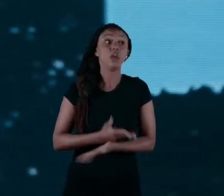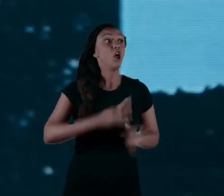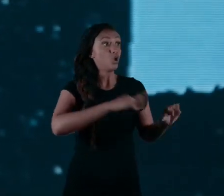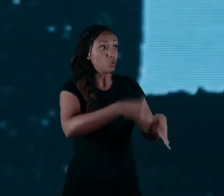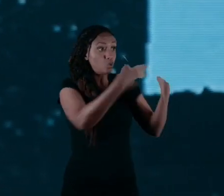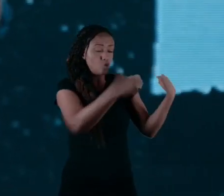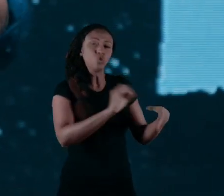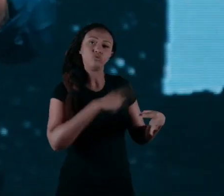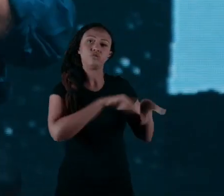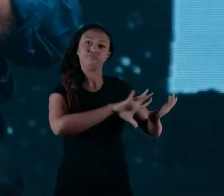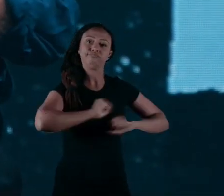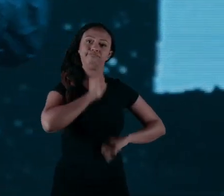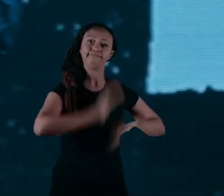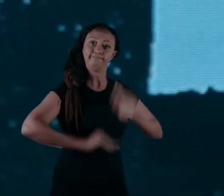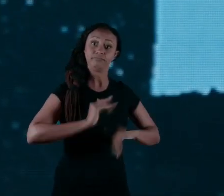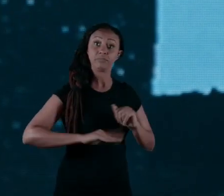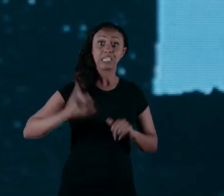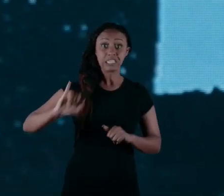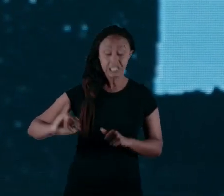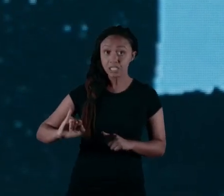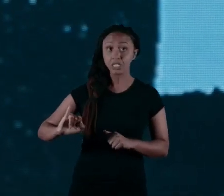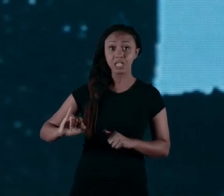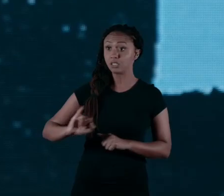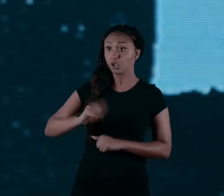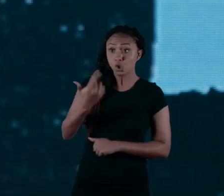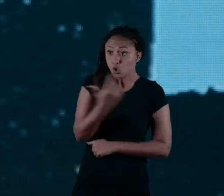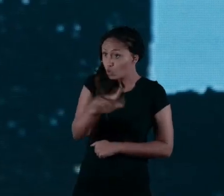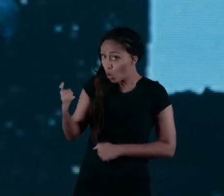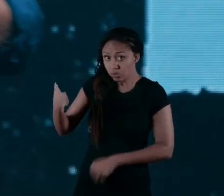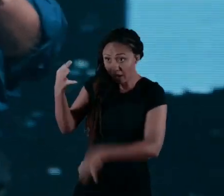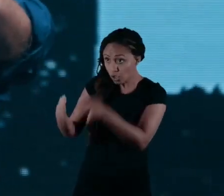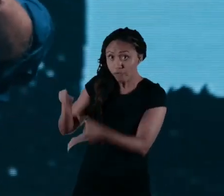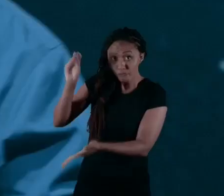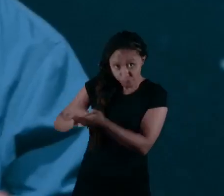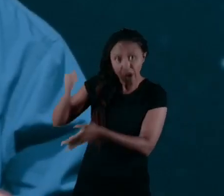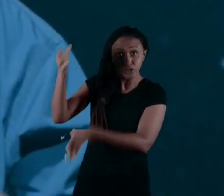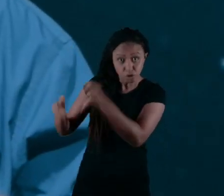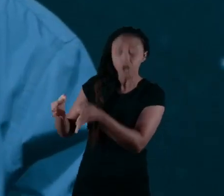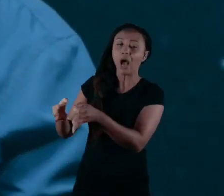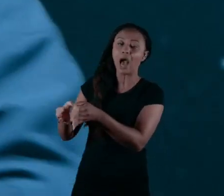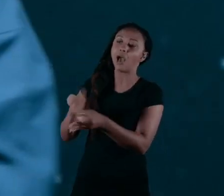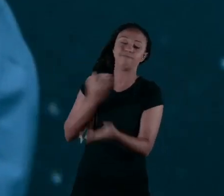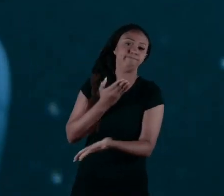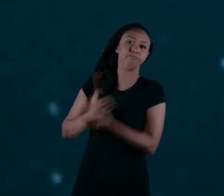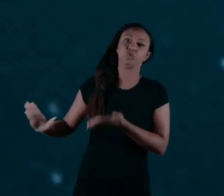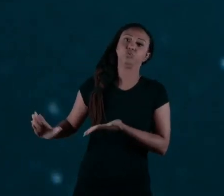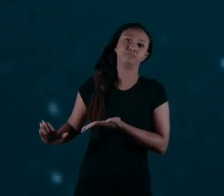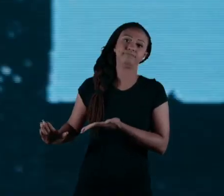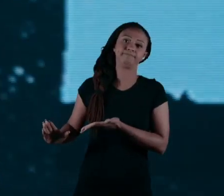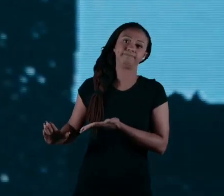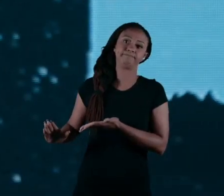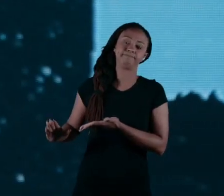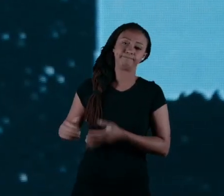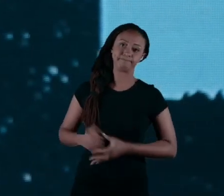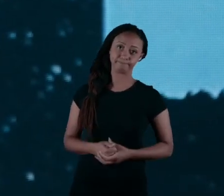fazer, e é excludente porque nada que seja injusto nós devemos fazer.